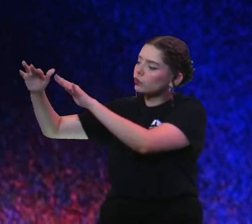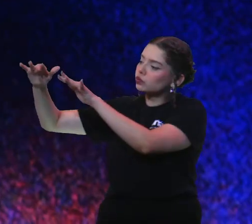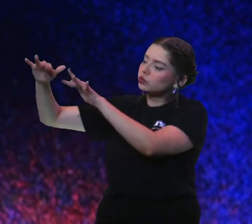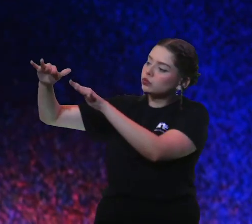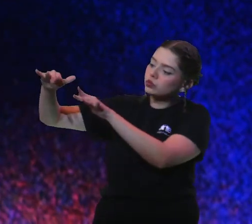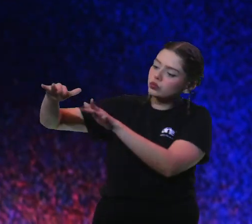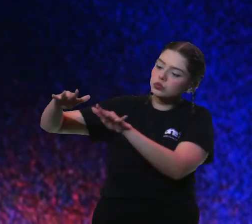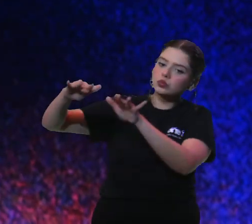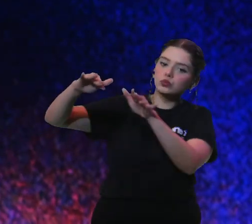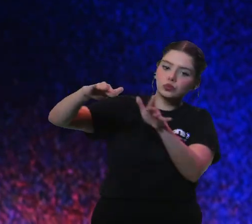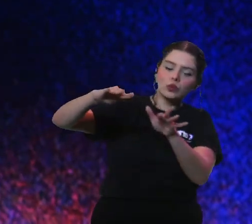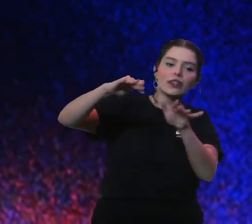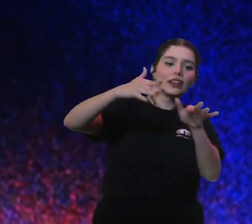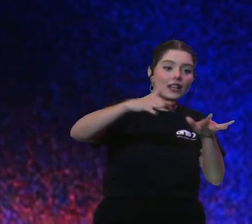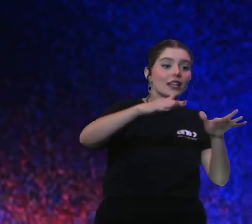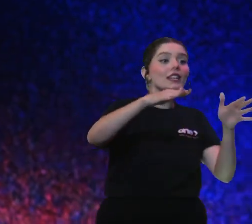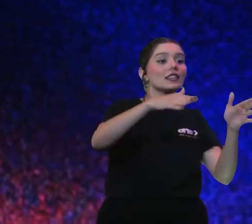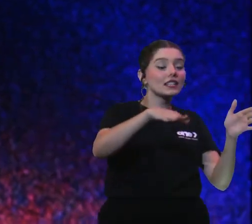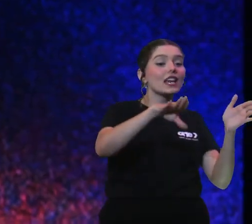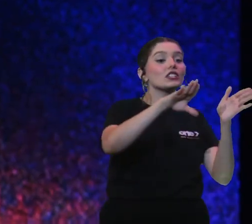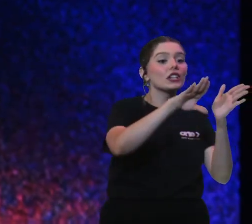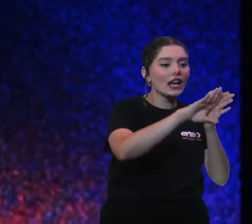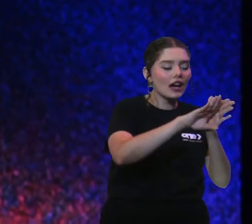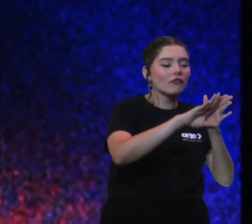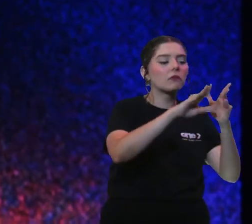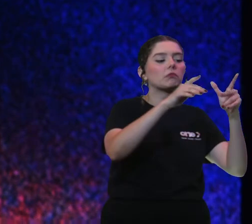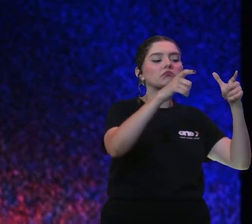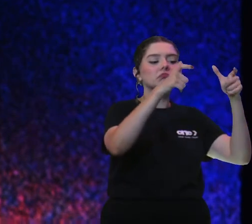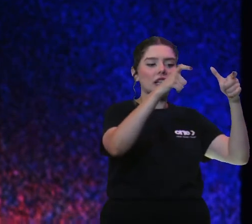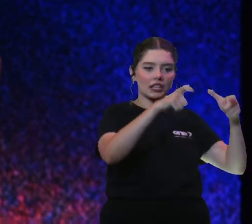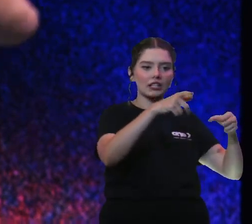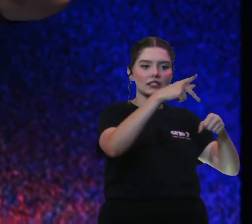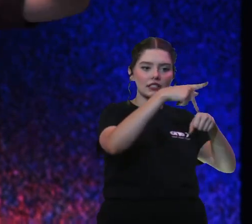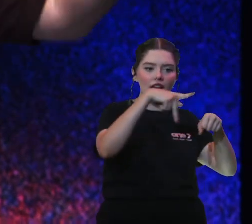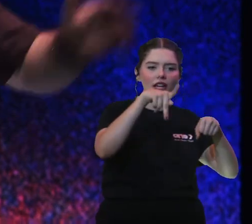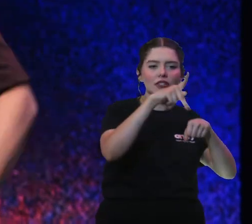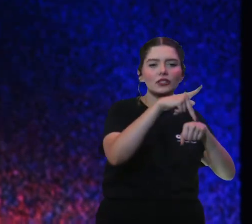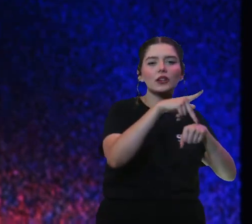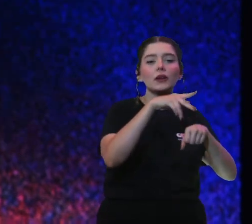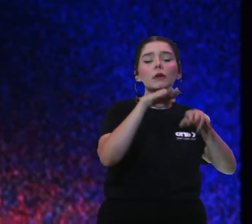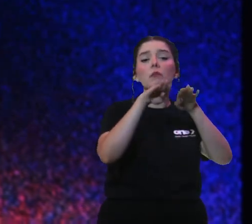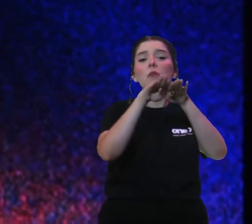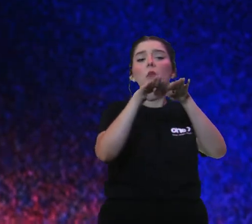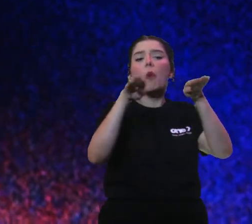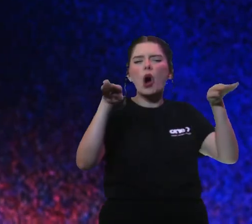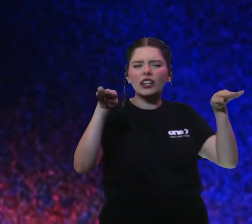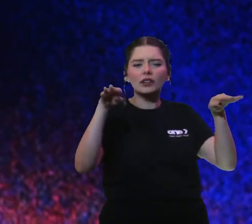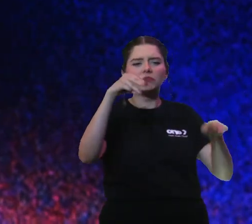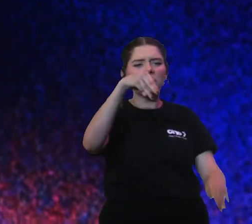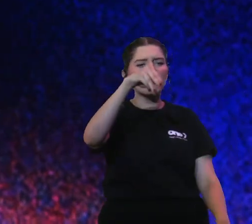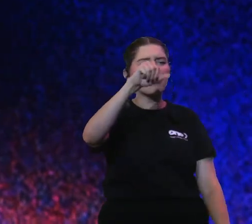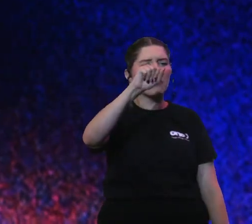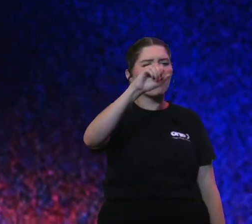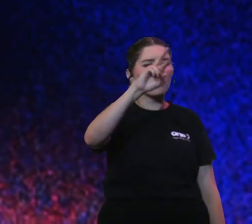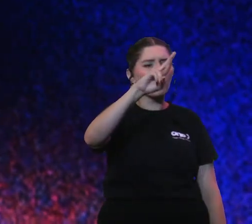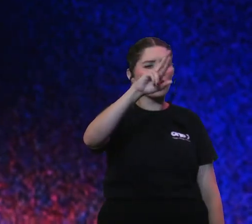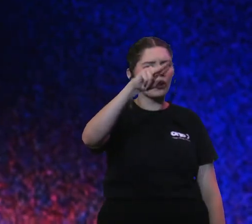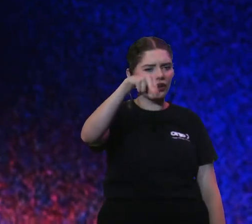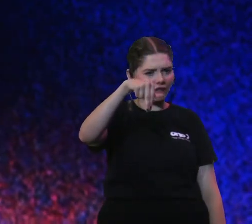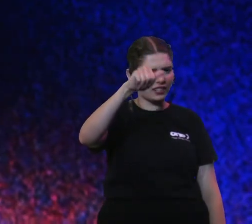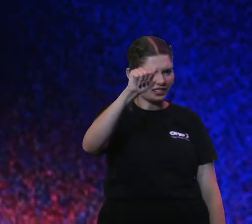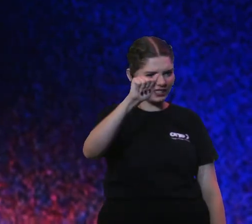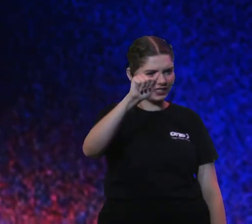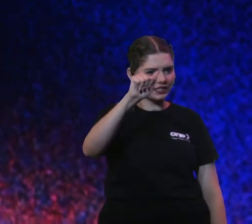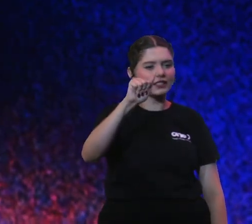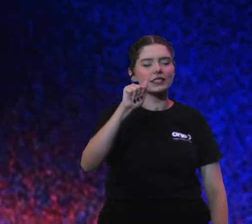elas saíam quentes e chegavam na cidade morna. Do outro lado, a cidade de Colosso, que tinha uma água